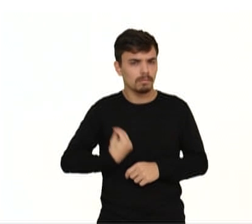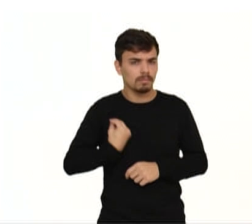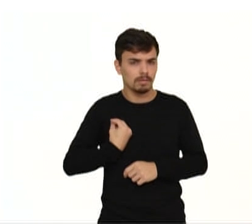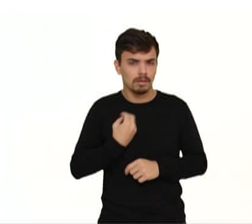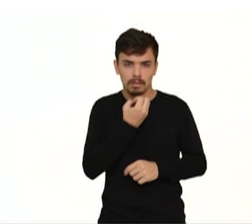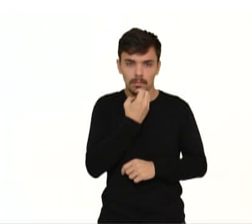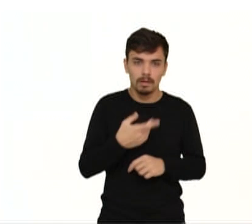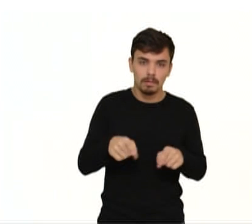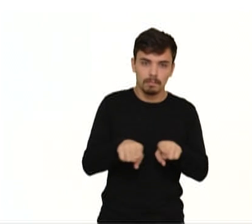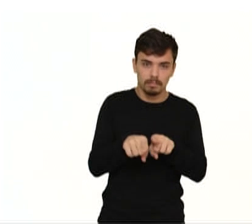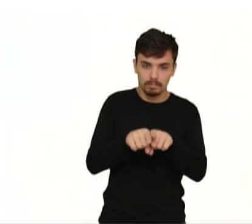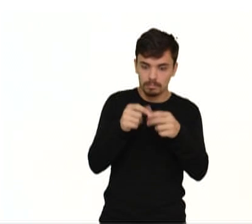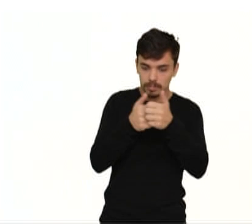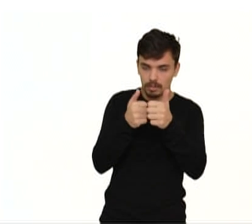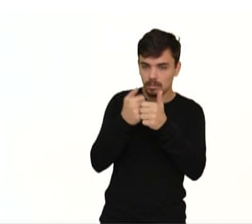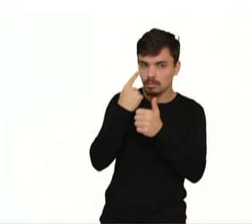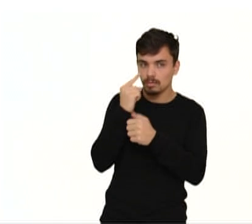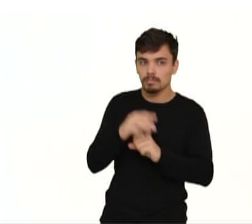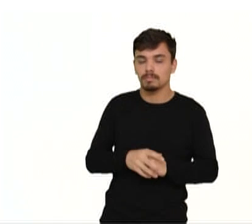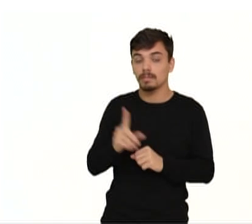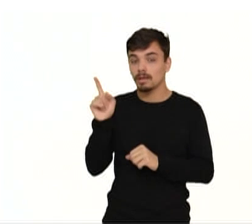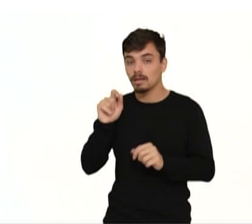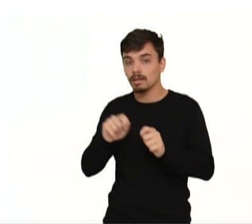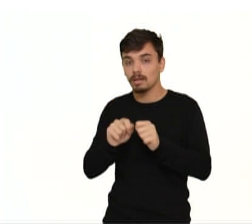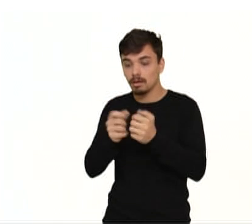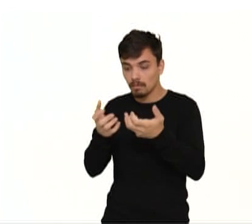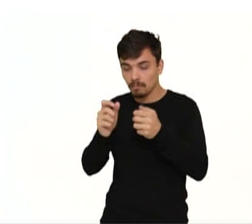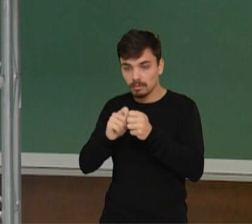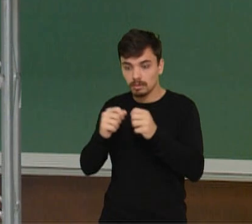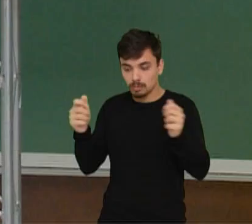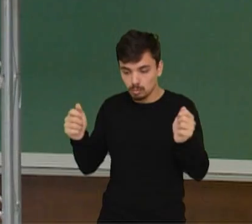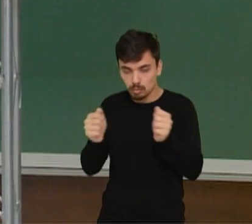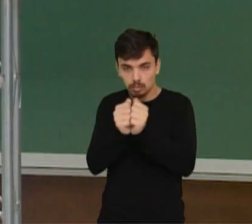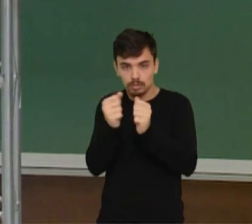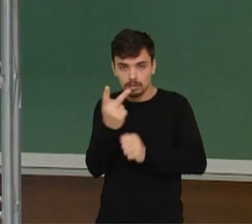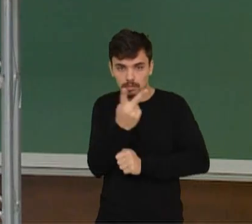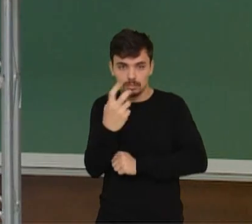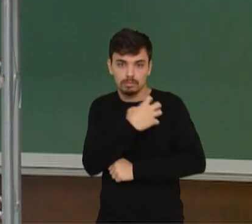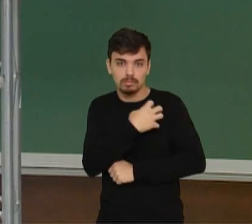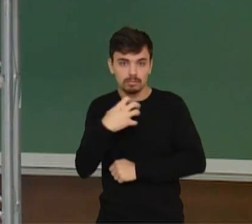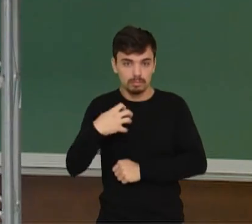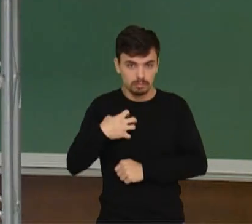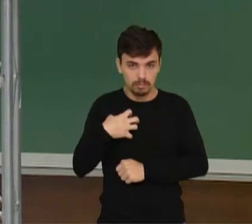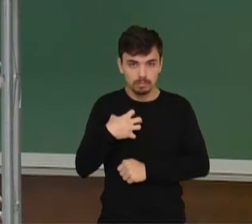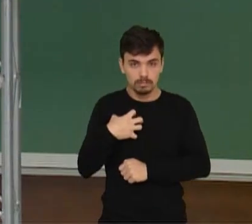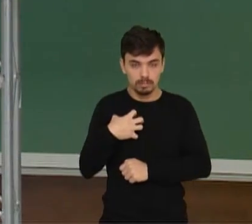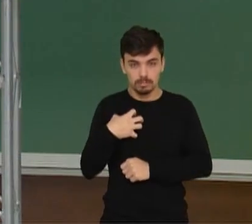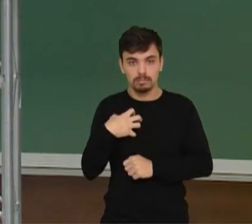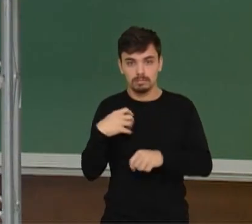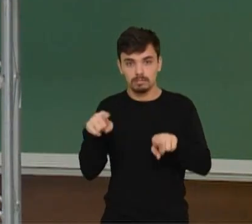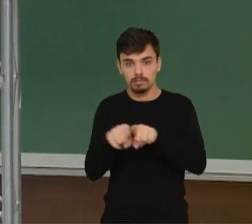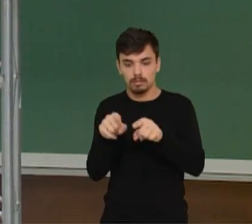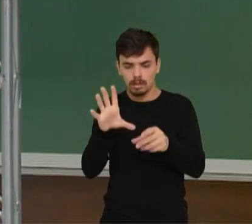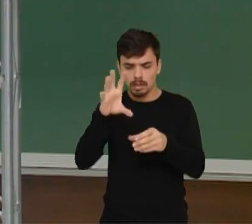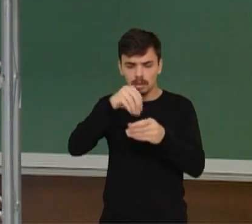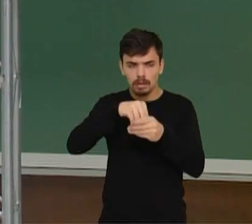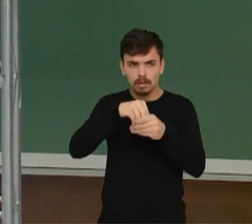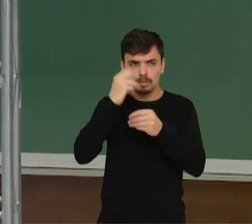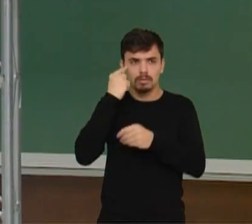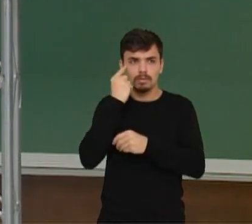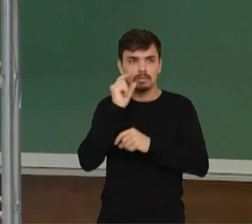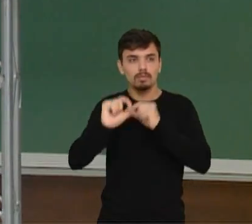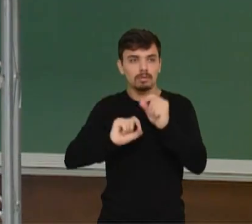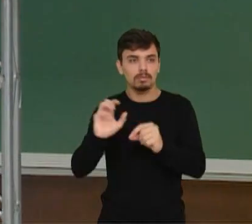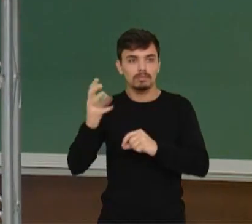dentro do vidrinho, no meio de cultura. Quando ele resolveu juntar essas duas espécies no mesmo recipiente, quando ele foi ver, o